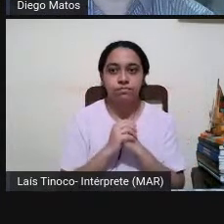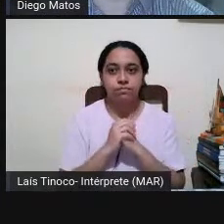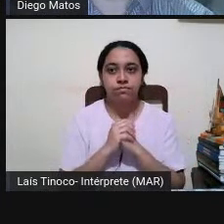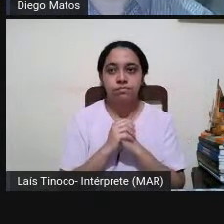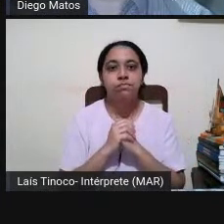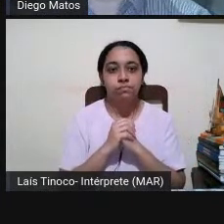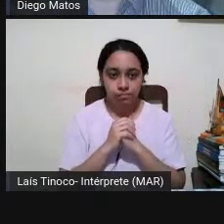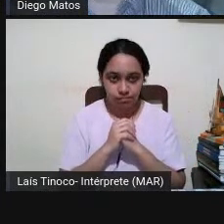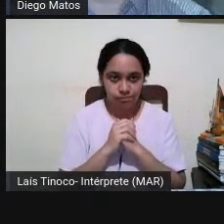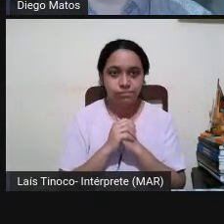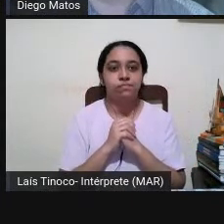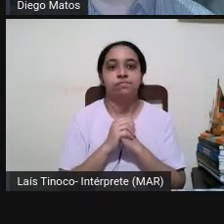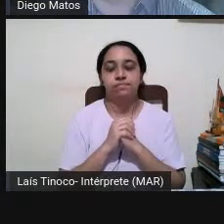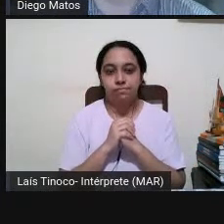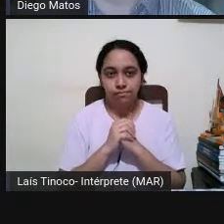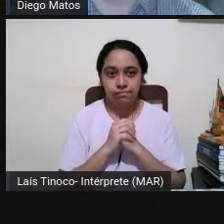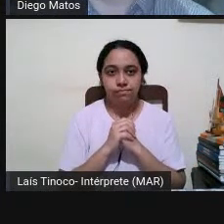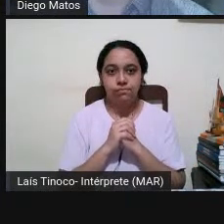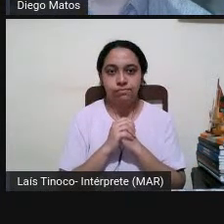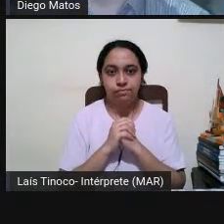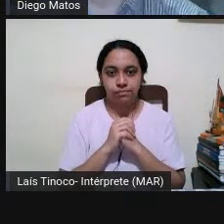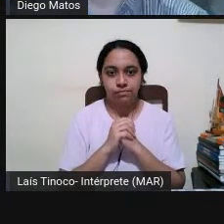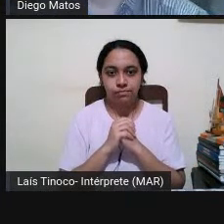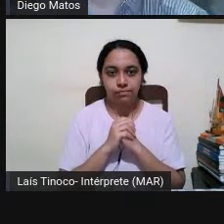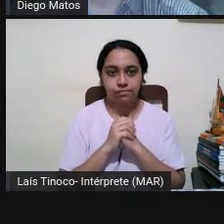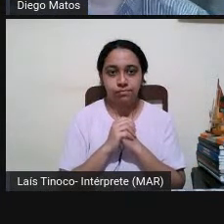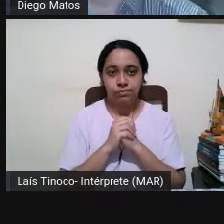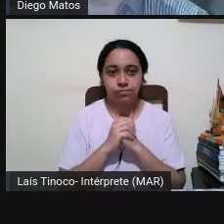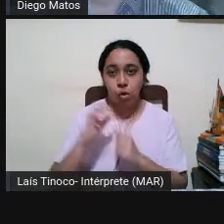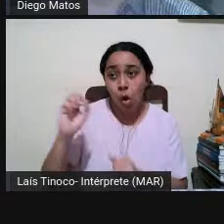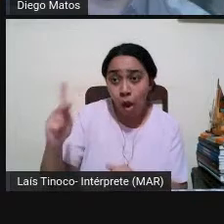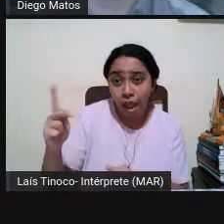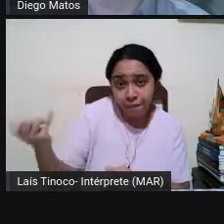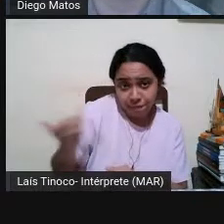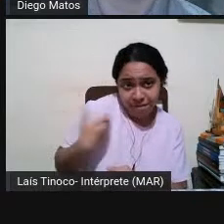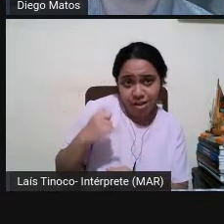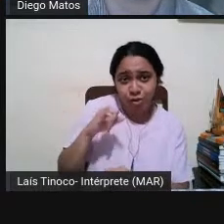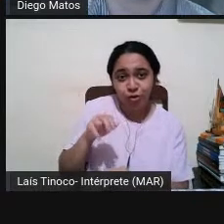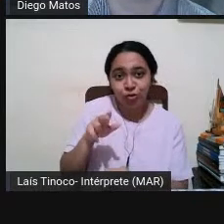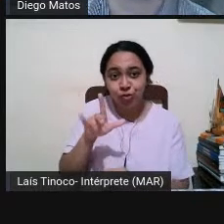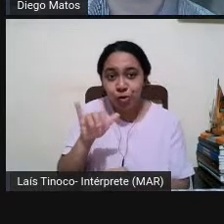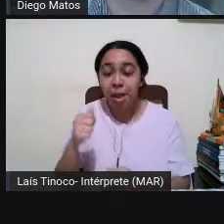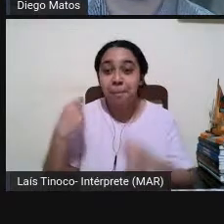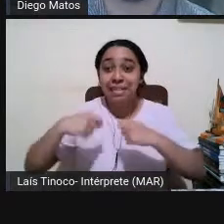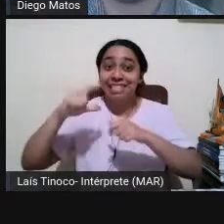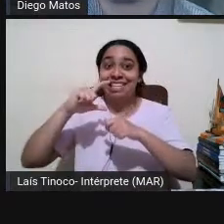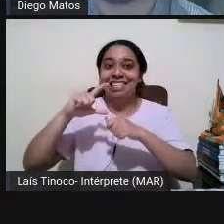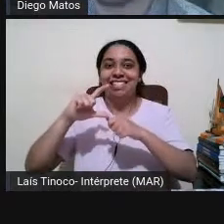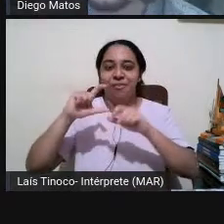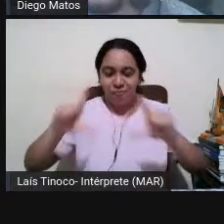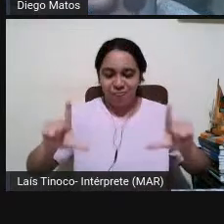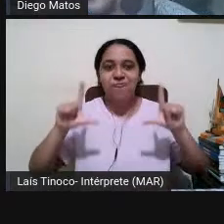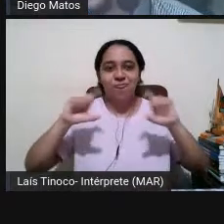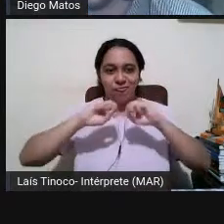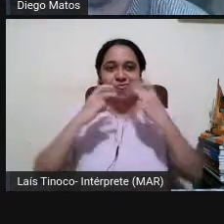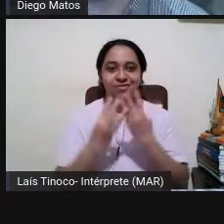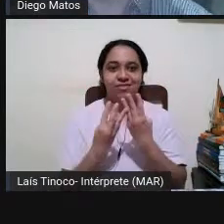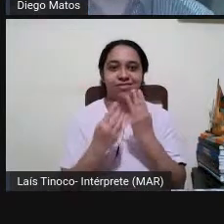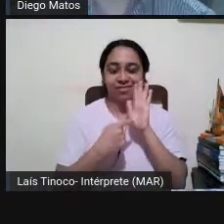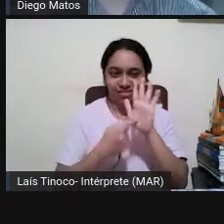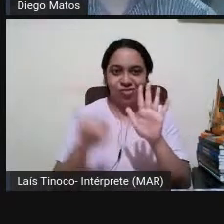tava escutando Opa ótima beleza jogo acabou de me avisar aqui eu fui lá sair voltei Então